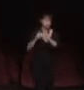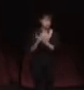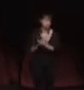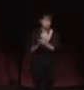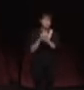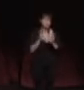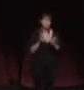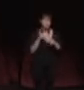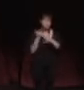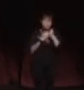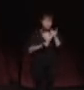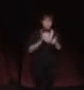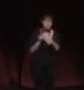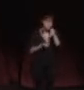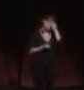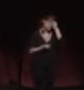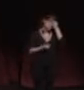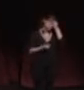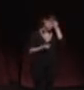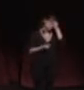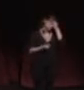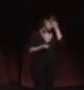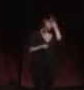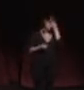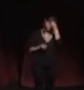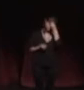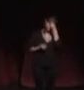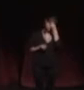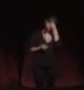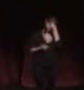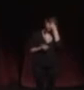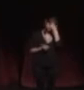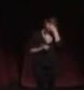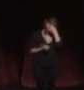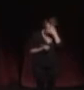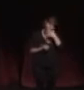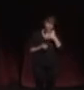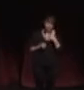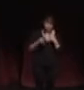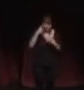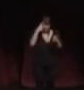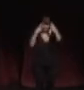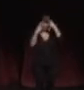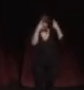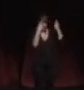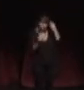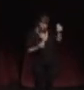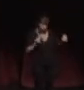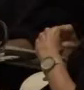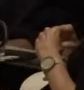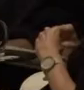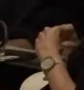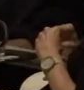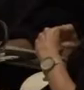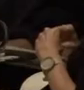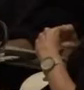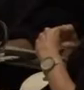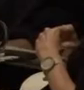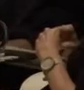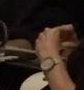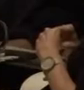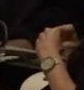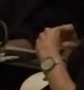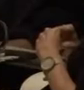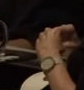do brincar, essa coisa de criar aí os sentidos, ética